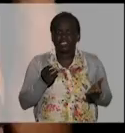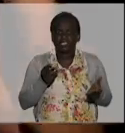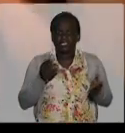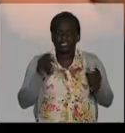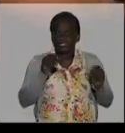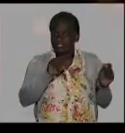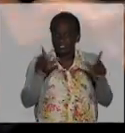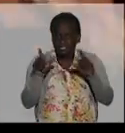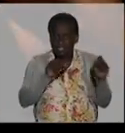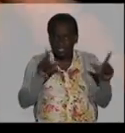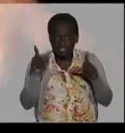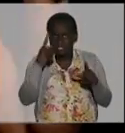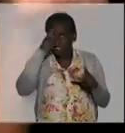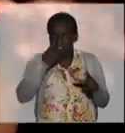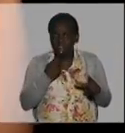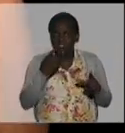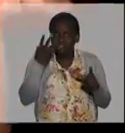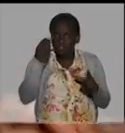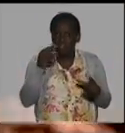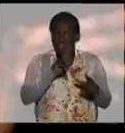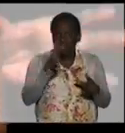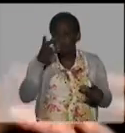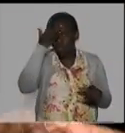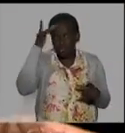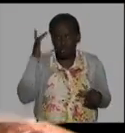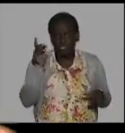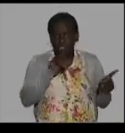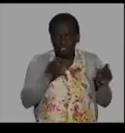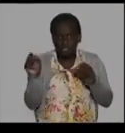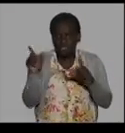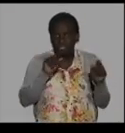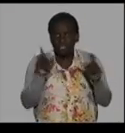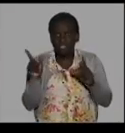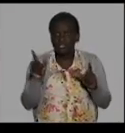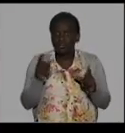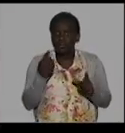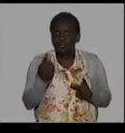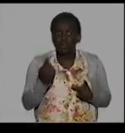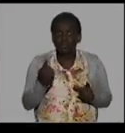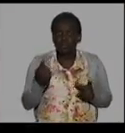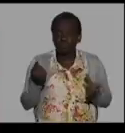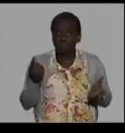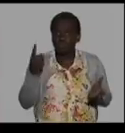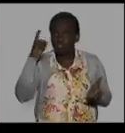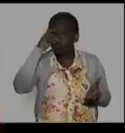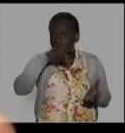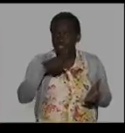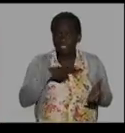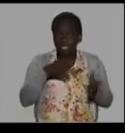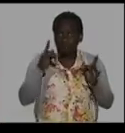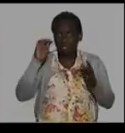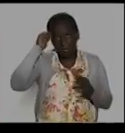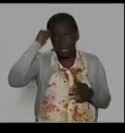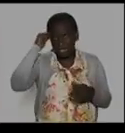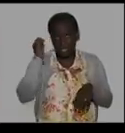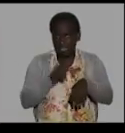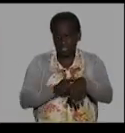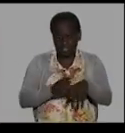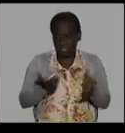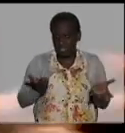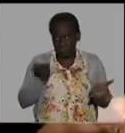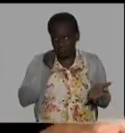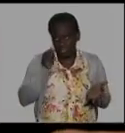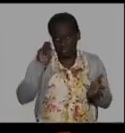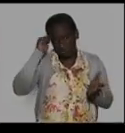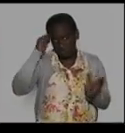faz uma galeria, assim, de imagens, de nomes de pessoas, não tem um que tem uma namorada pretinha